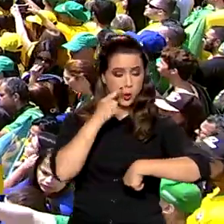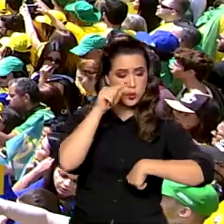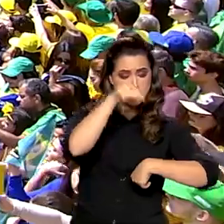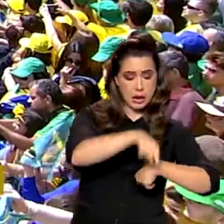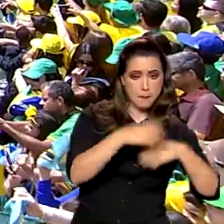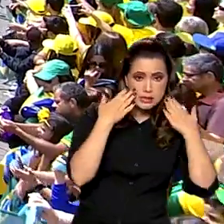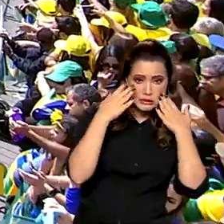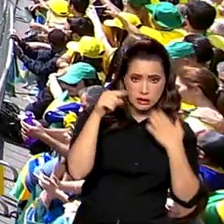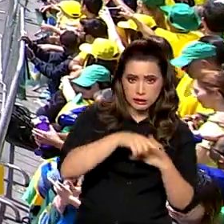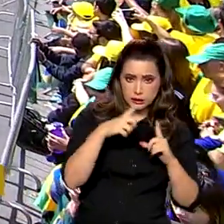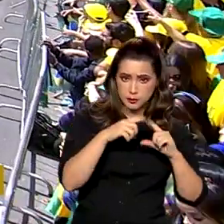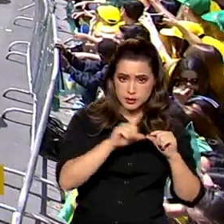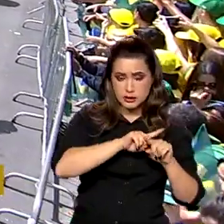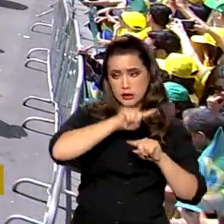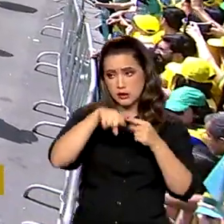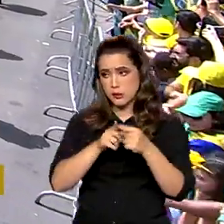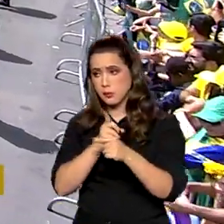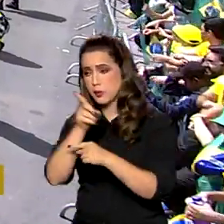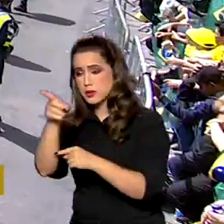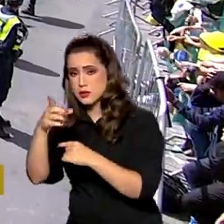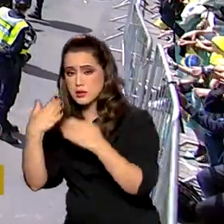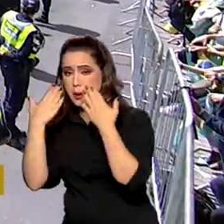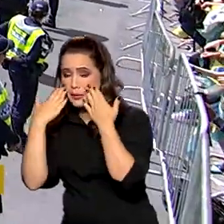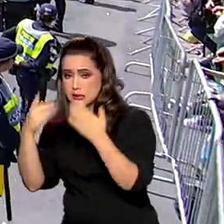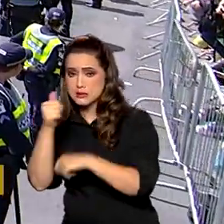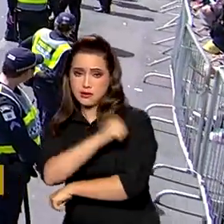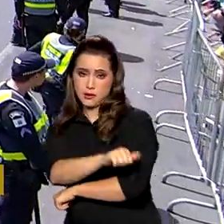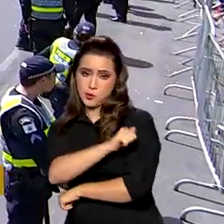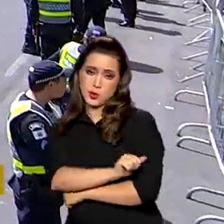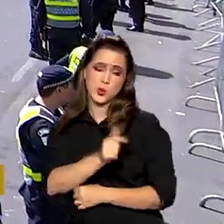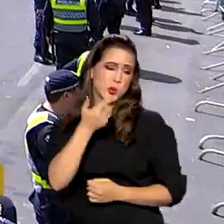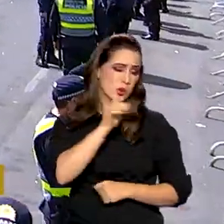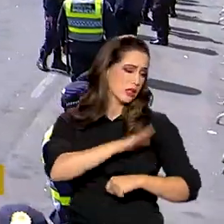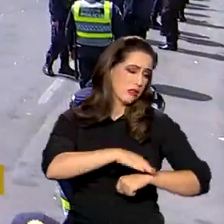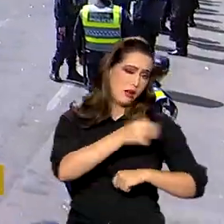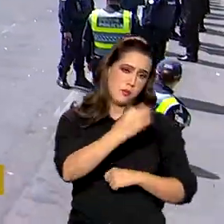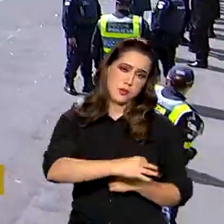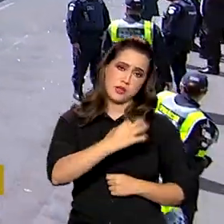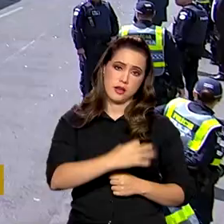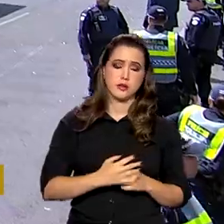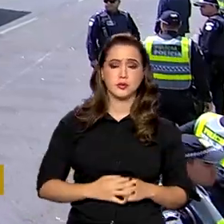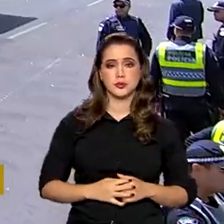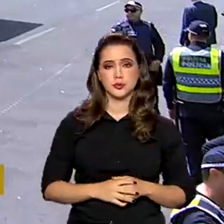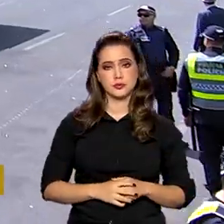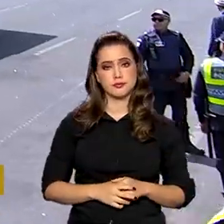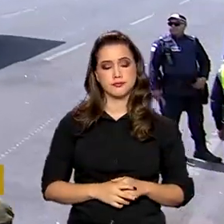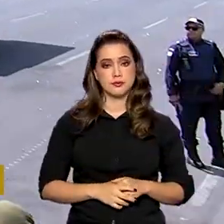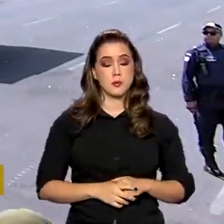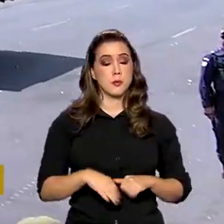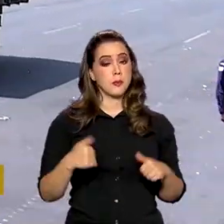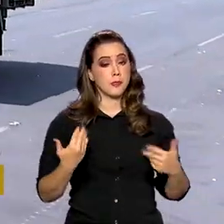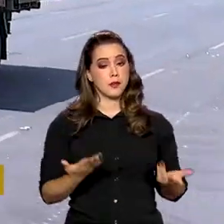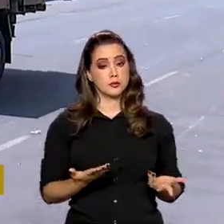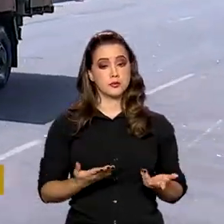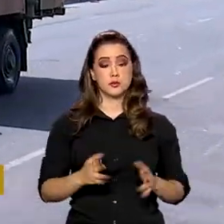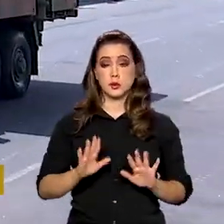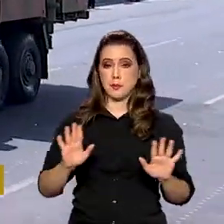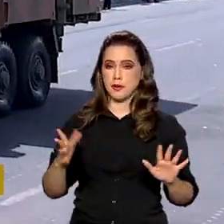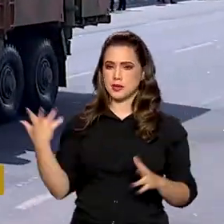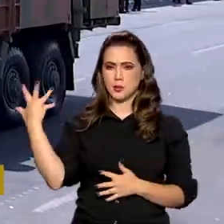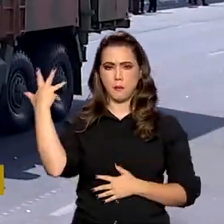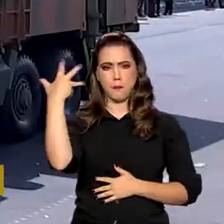se apresentasse aqui em Brasília e, na sequência, se deslocasse para o Rio para fazer toda, para cumprir toda a agenda de hoje, né? Então, mas, de qualquer forma,